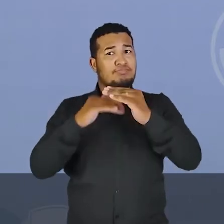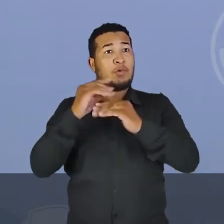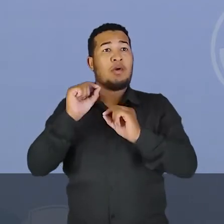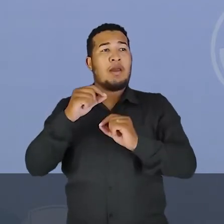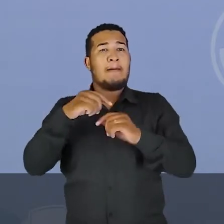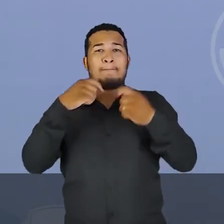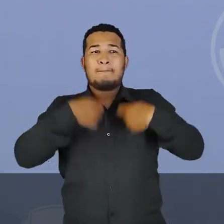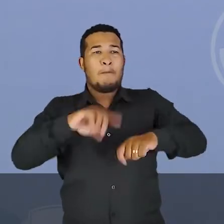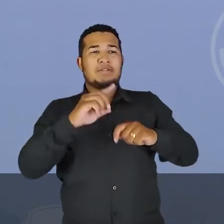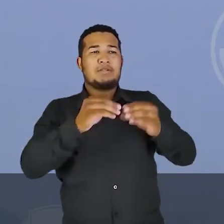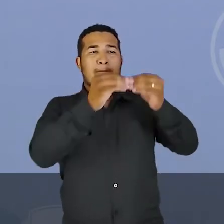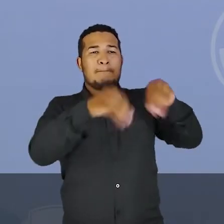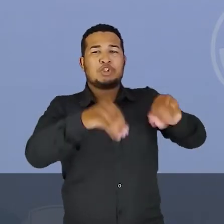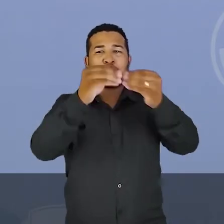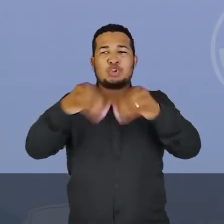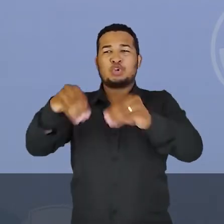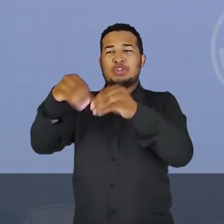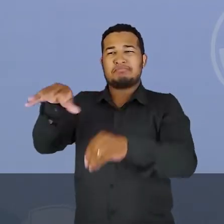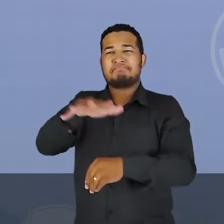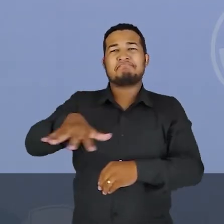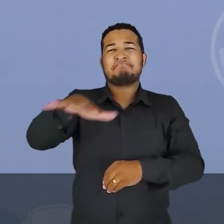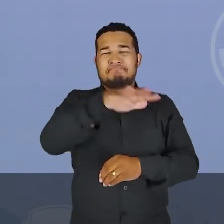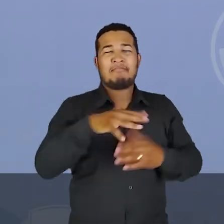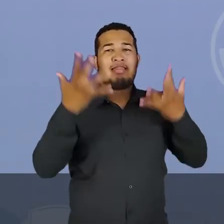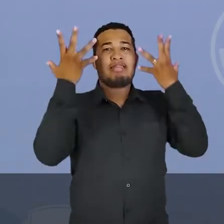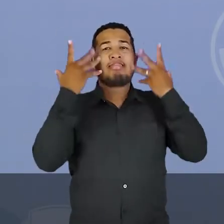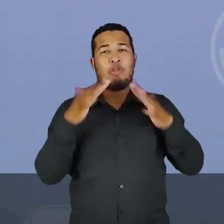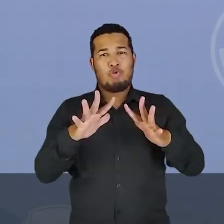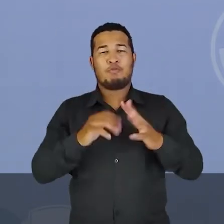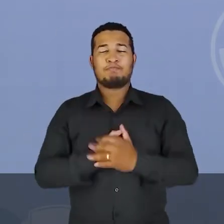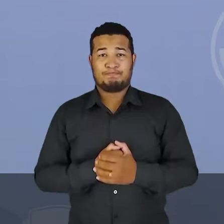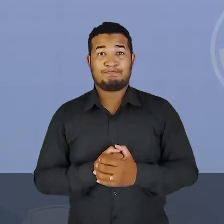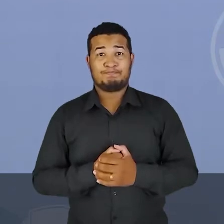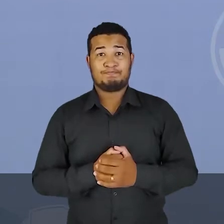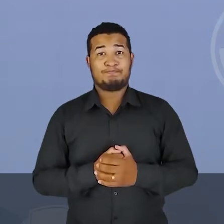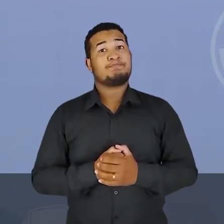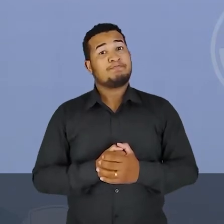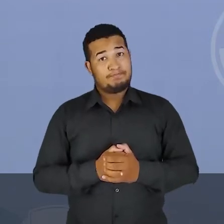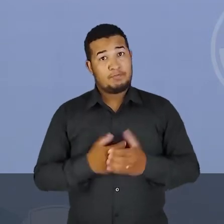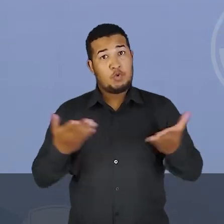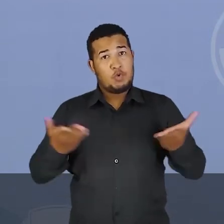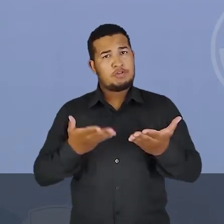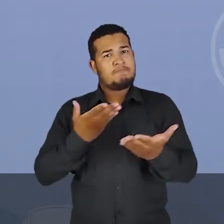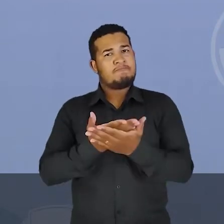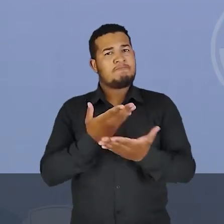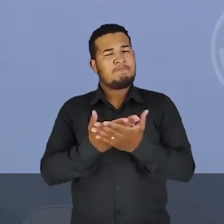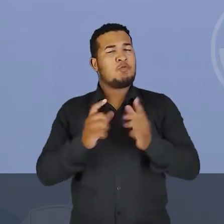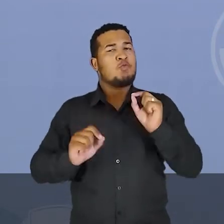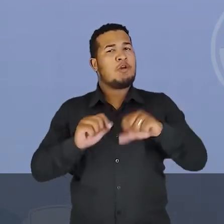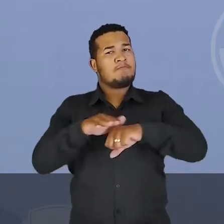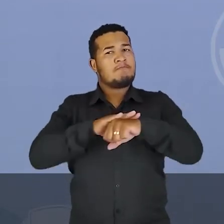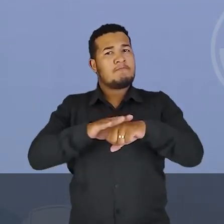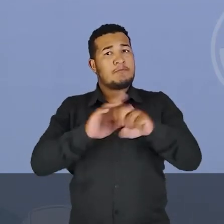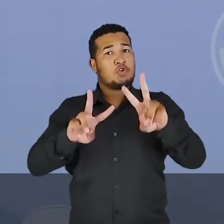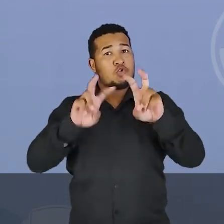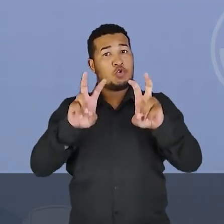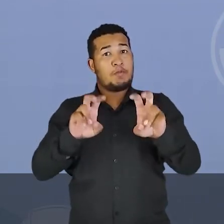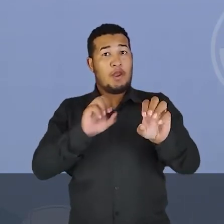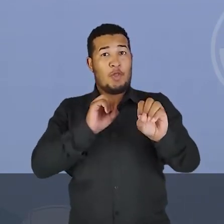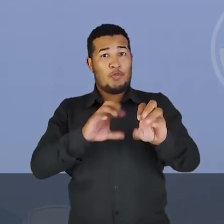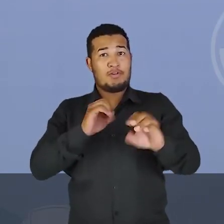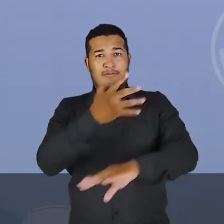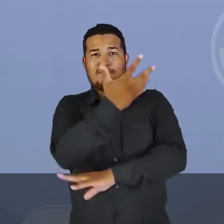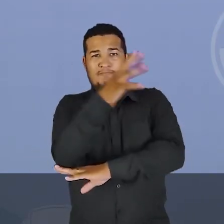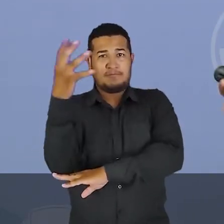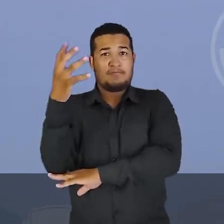os nossos recursos naturais, que são muito importantes, certo? Então, na aula de hoje a gente vai falar sobre educação ambiental,